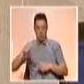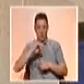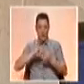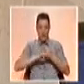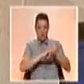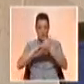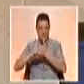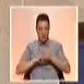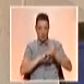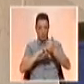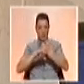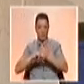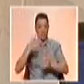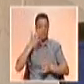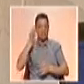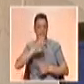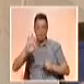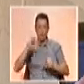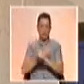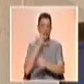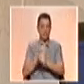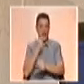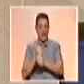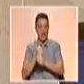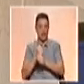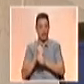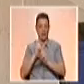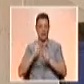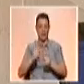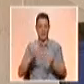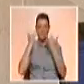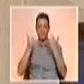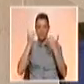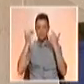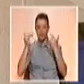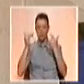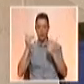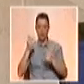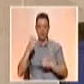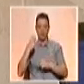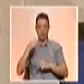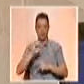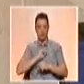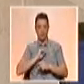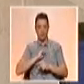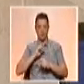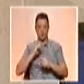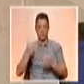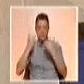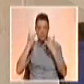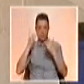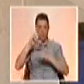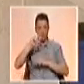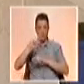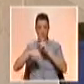de Consumidores, temos tentado trabalhar muito nessa vertente da informação, quer por via das nossas publicações, ou